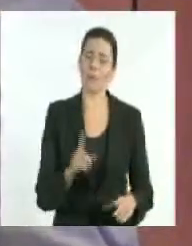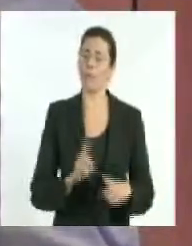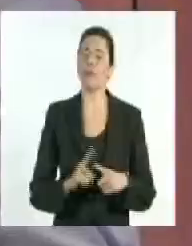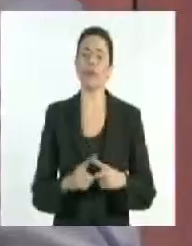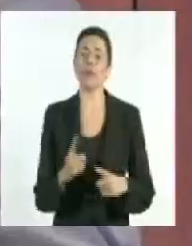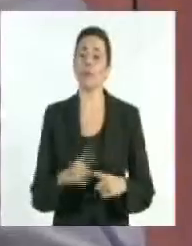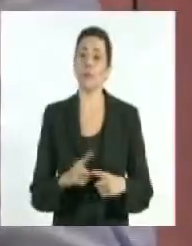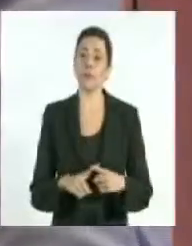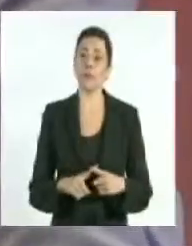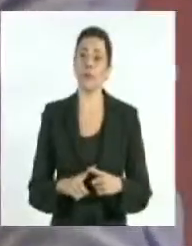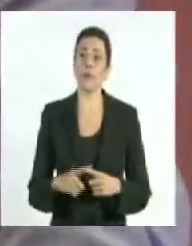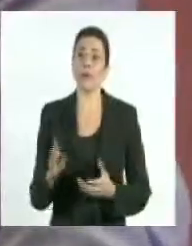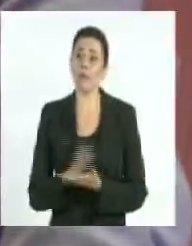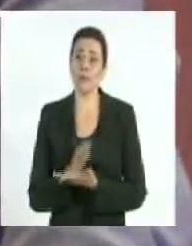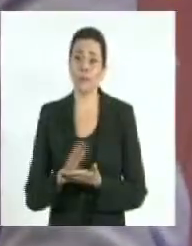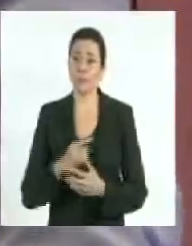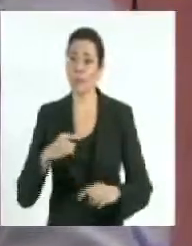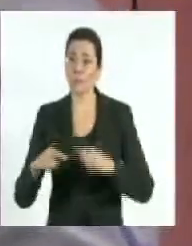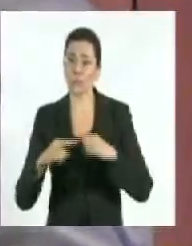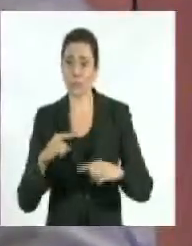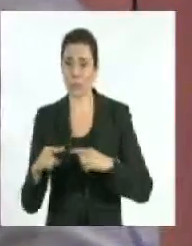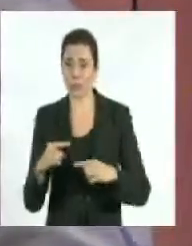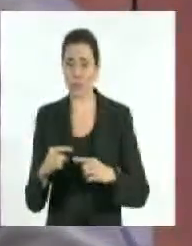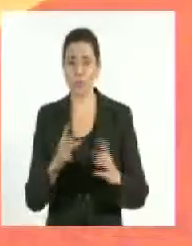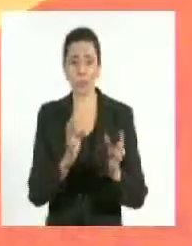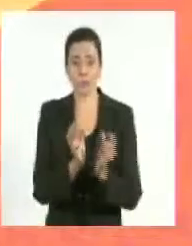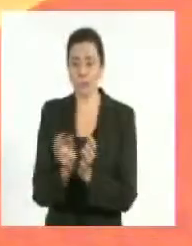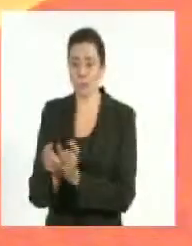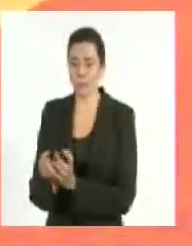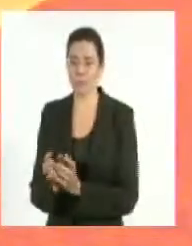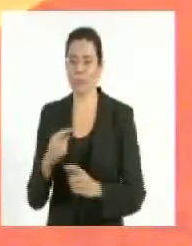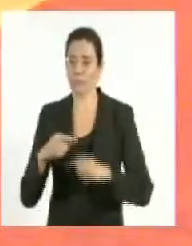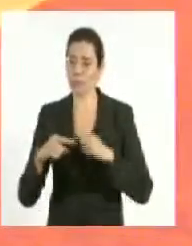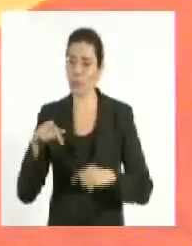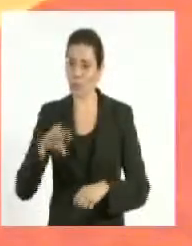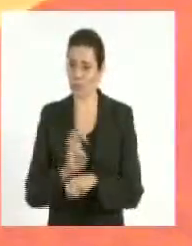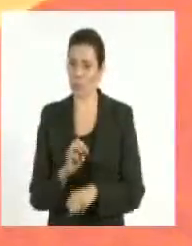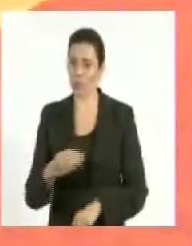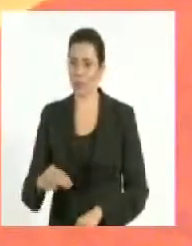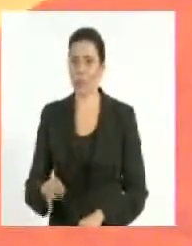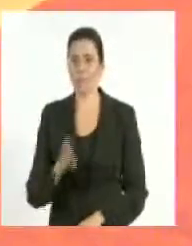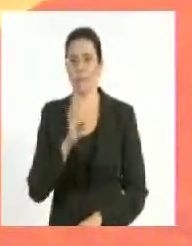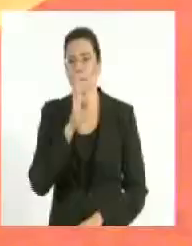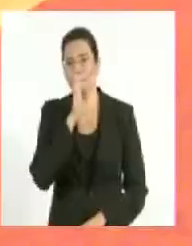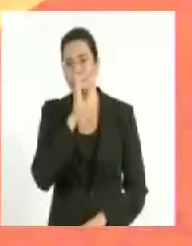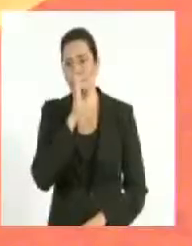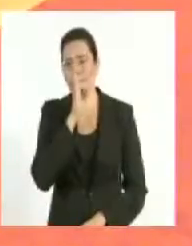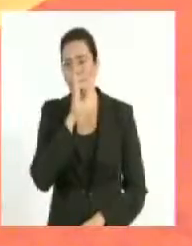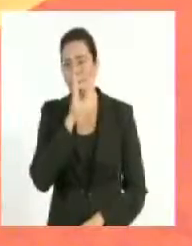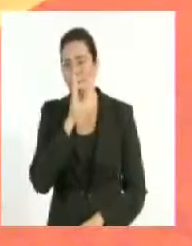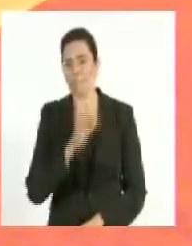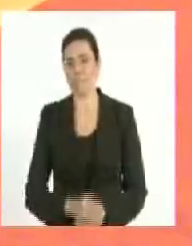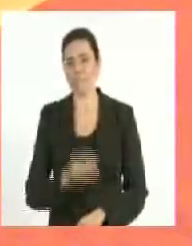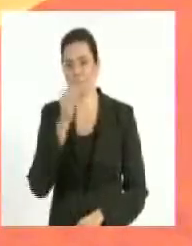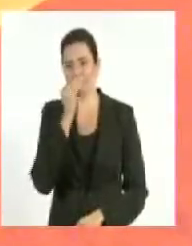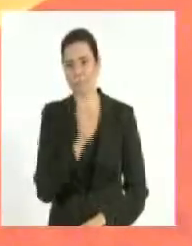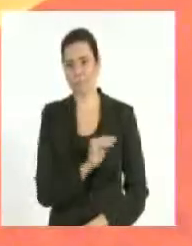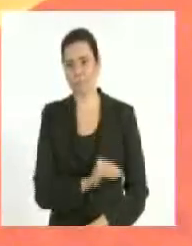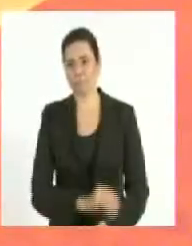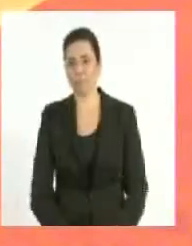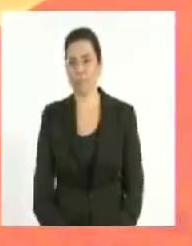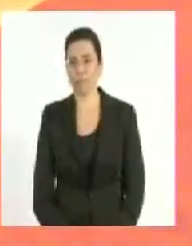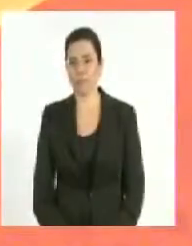nosso Estado, de muitos segmentos do nosso Estado. Cheguei a chamar aquela refinaria